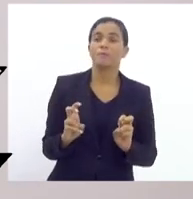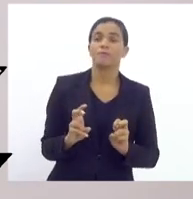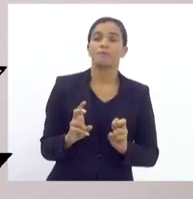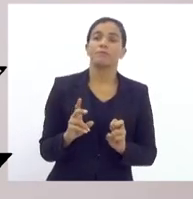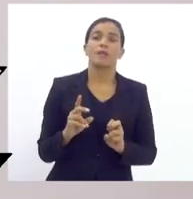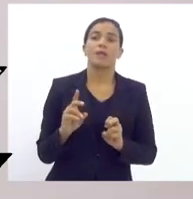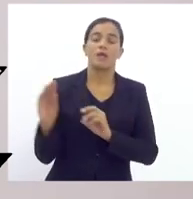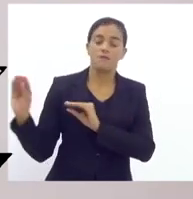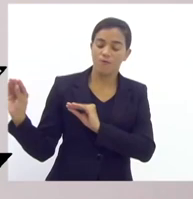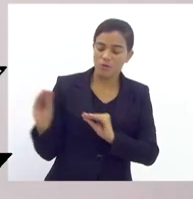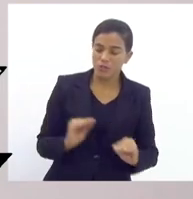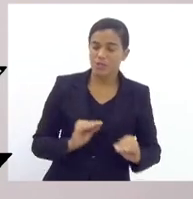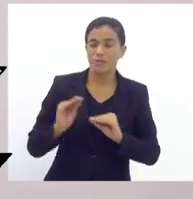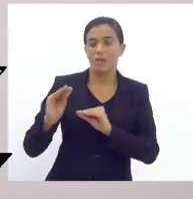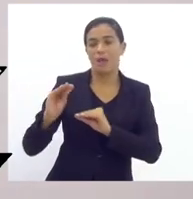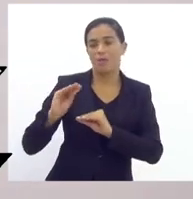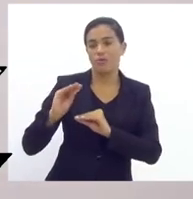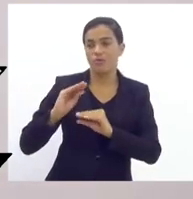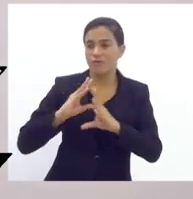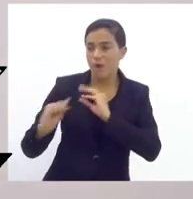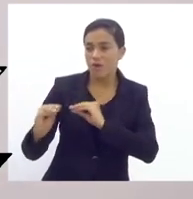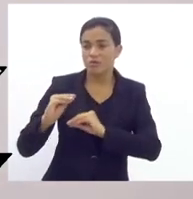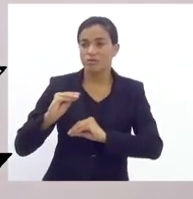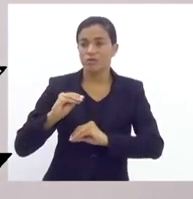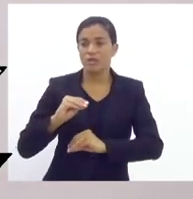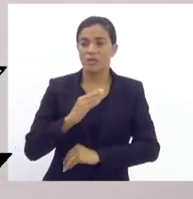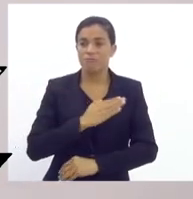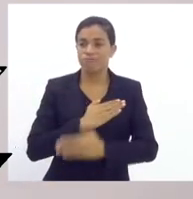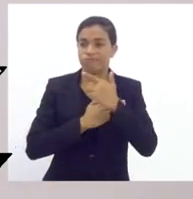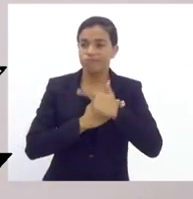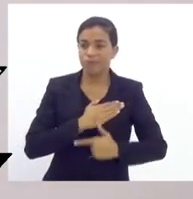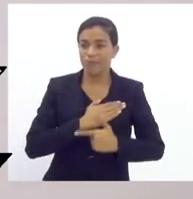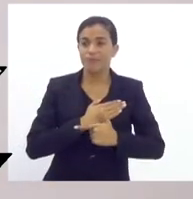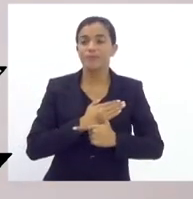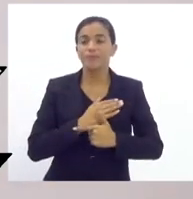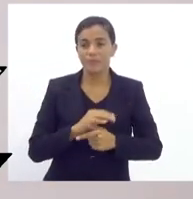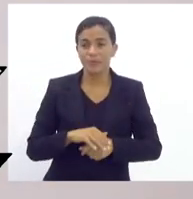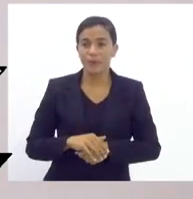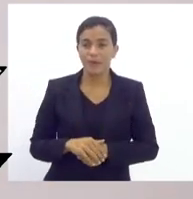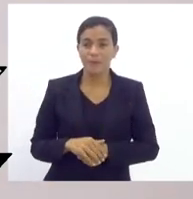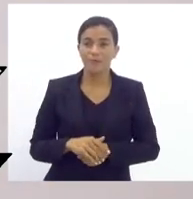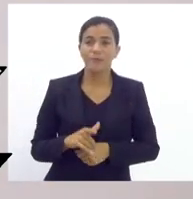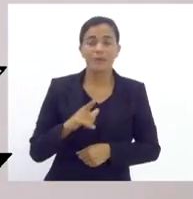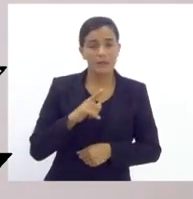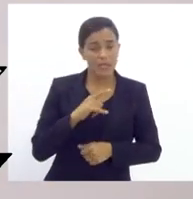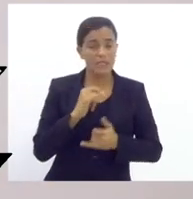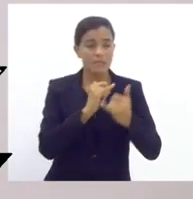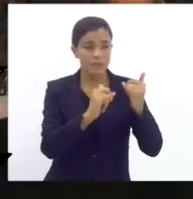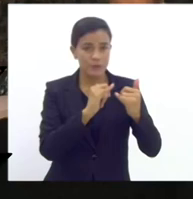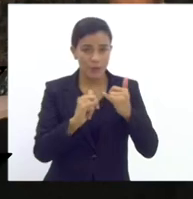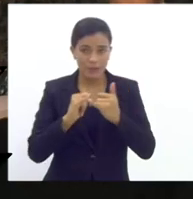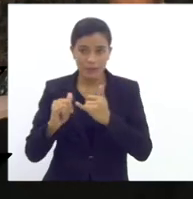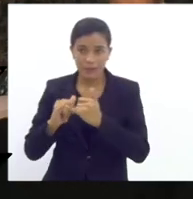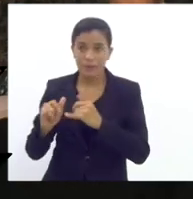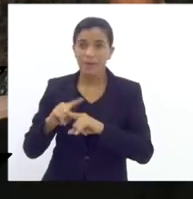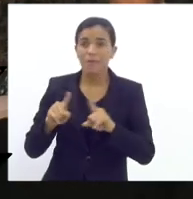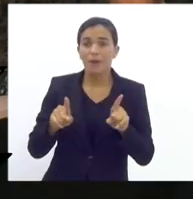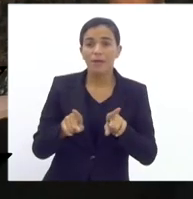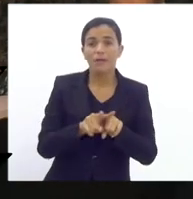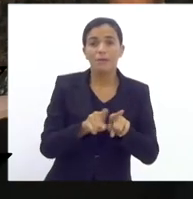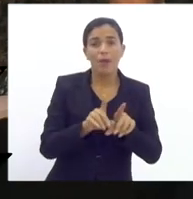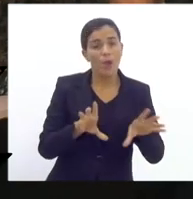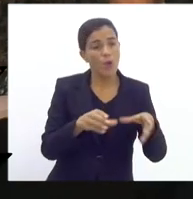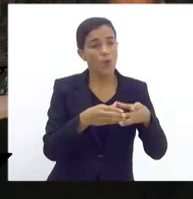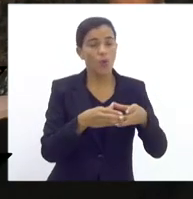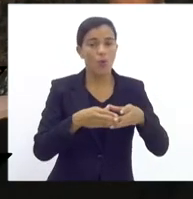fala de imigrantes refugiados mas como um grupo que tem questões semelhantes mas também que é um grupo muito